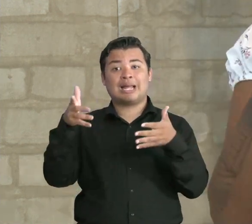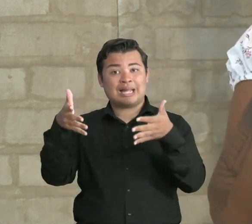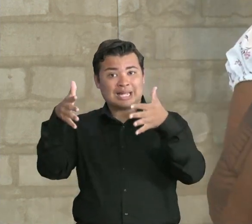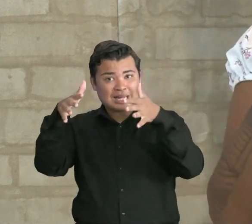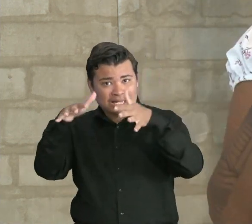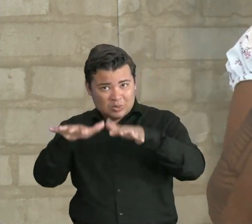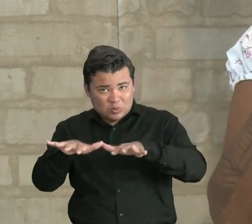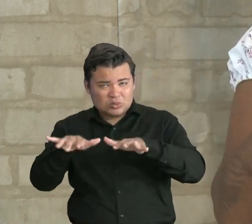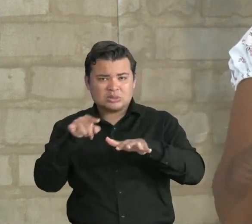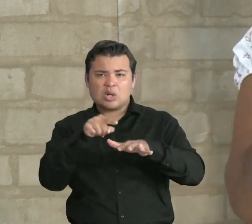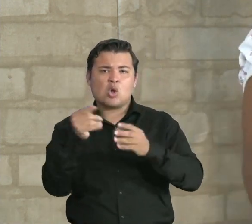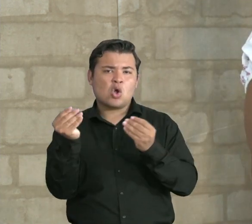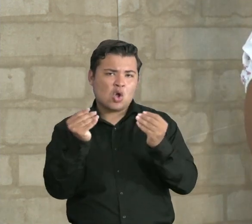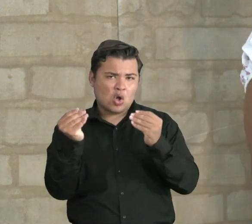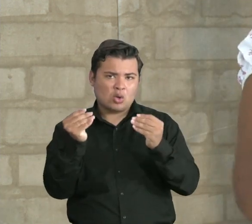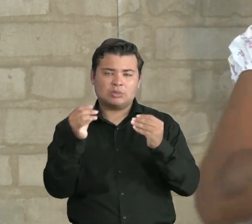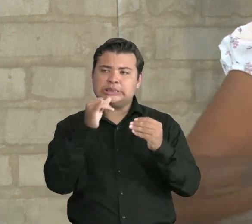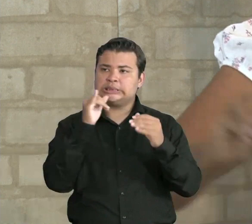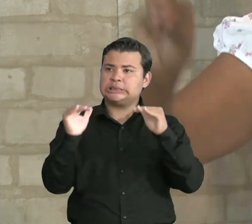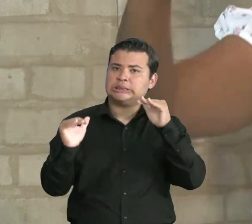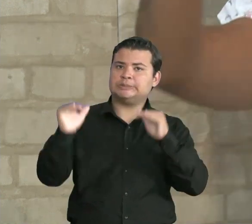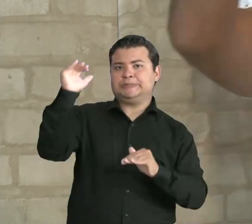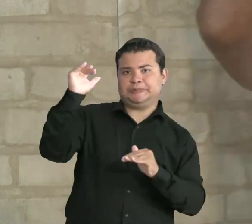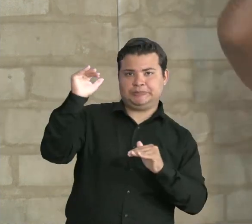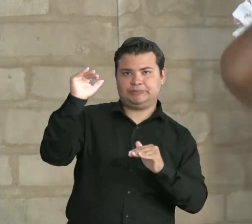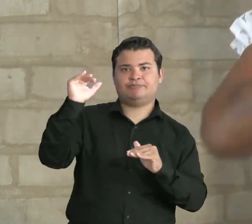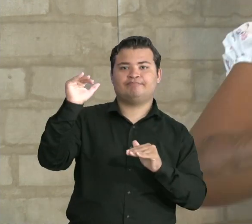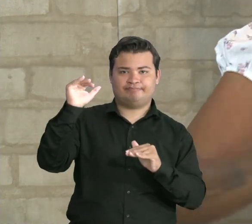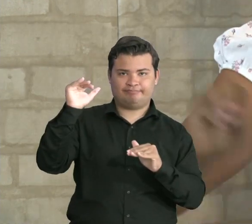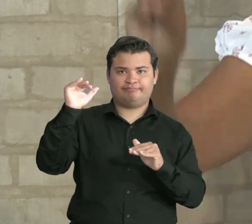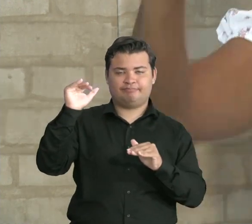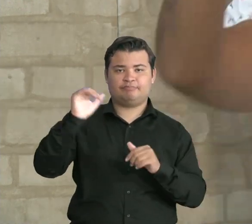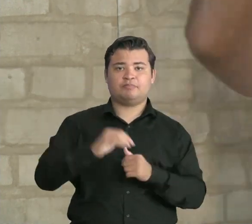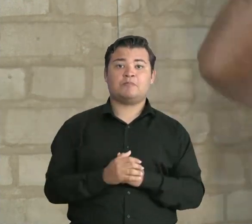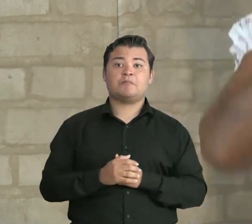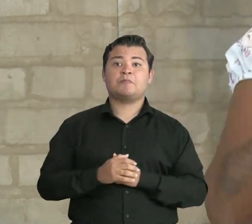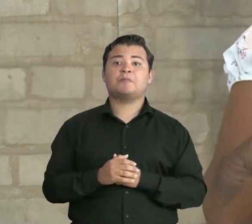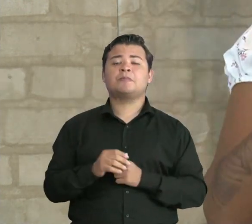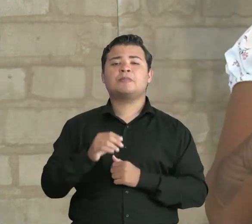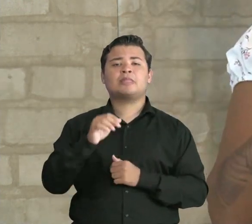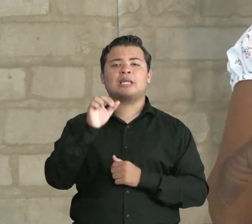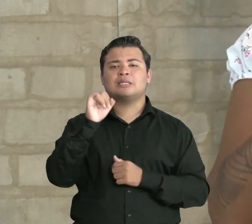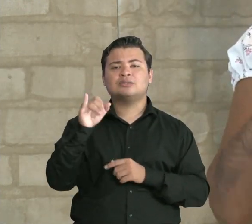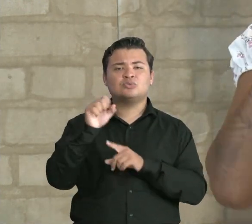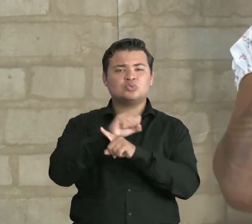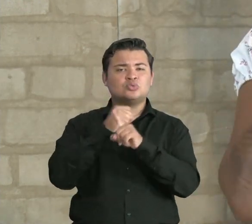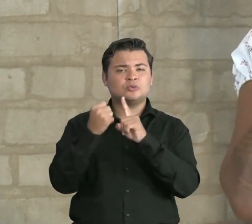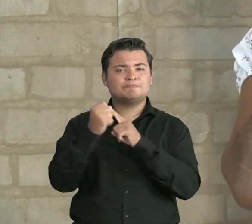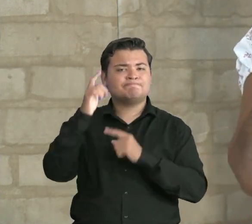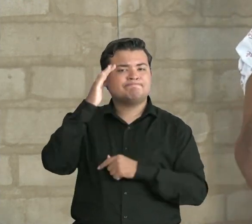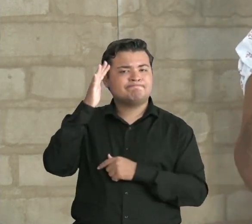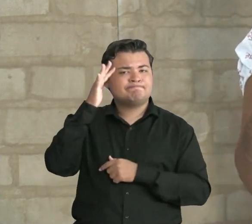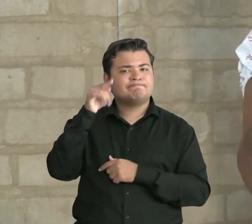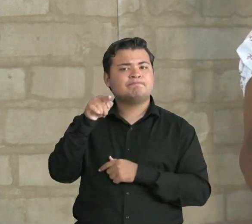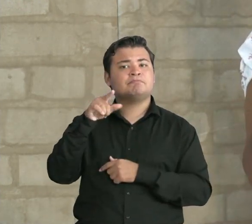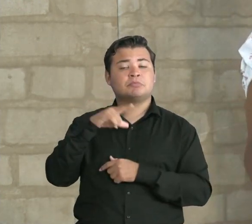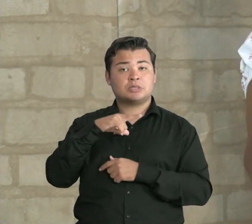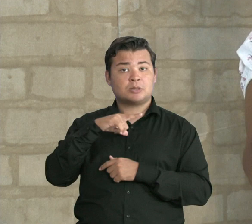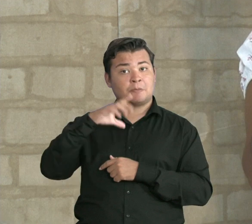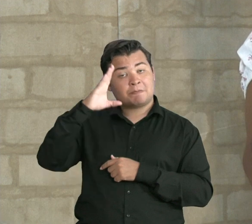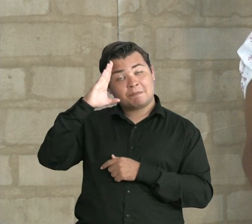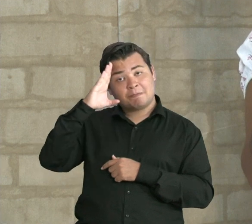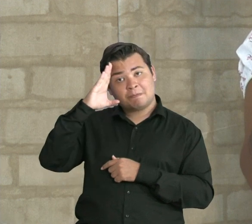inclusão desses sujeitos, né? Se a gente pensar a sociedade de maneira mais esférica, né? A gente tem uma